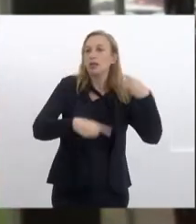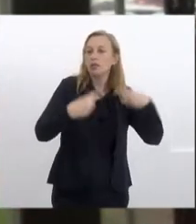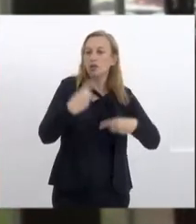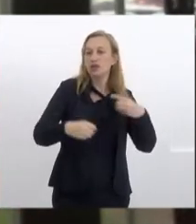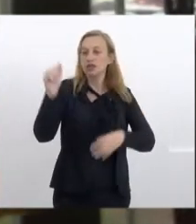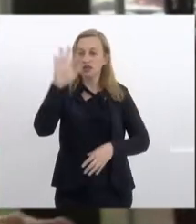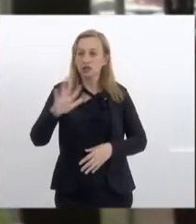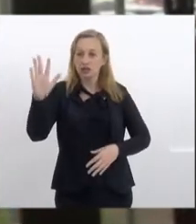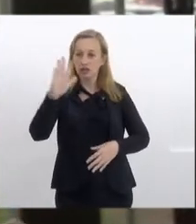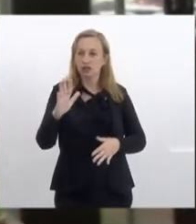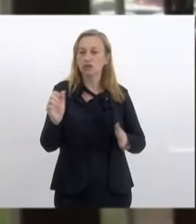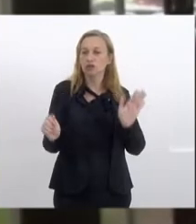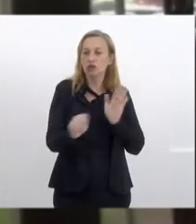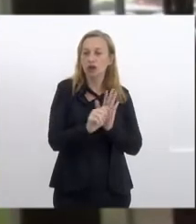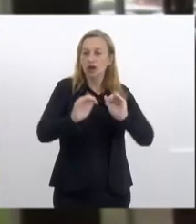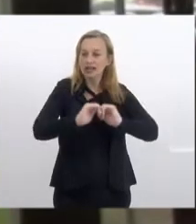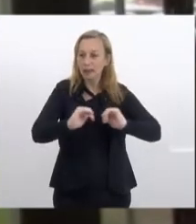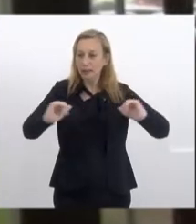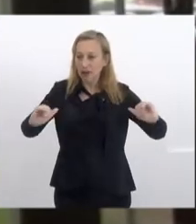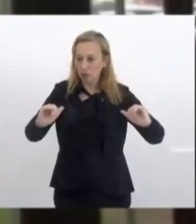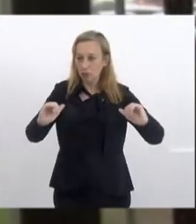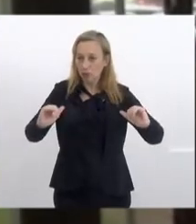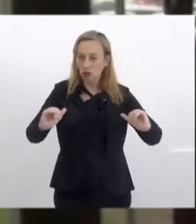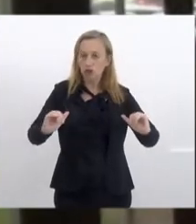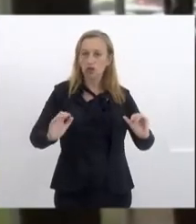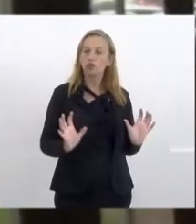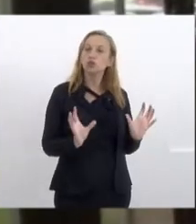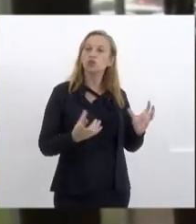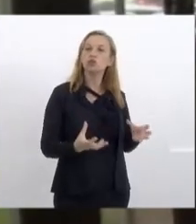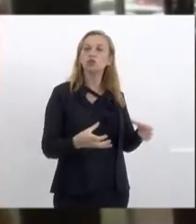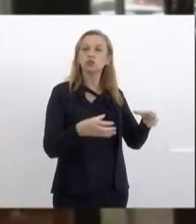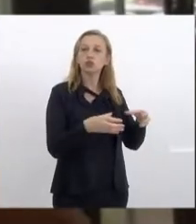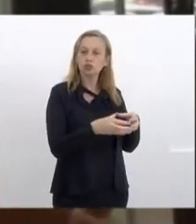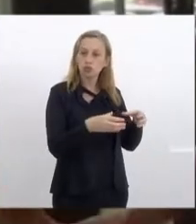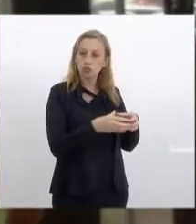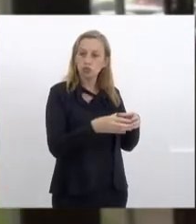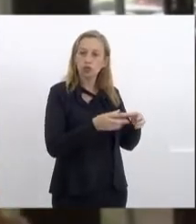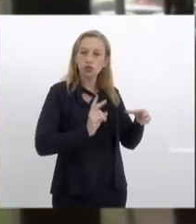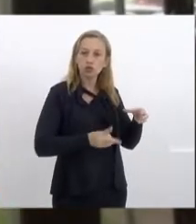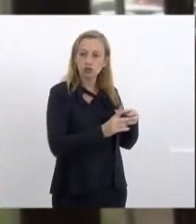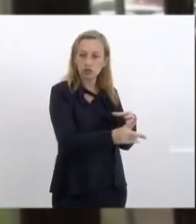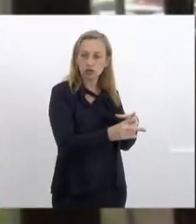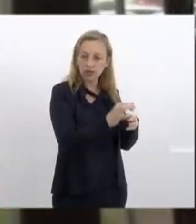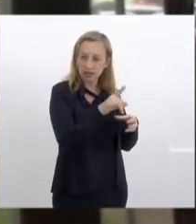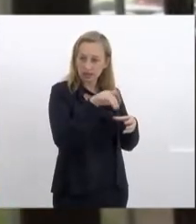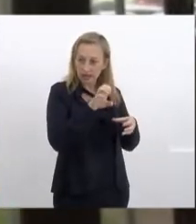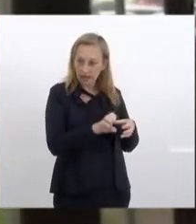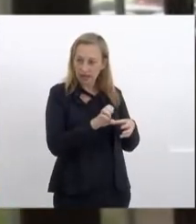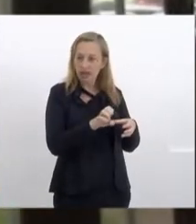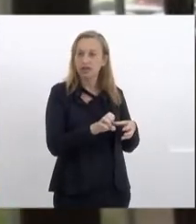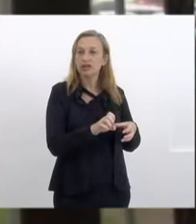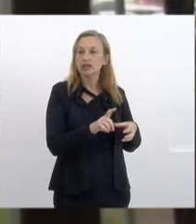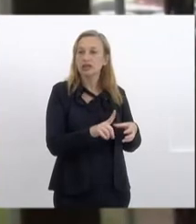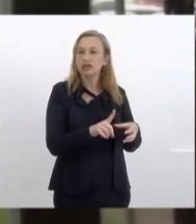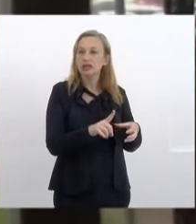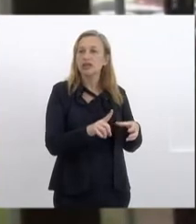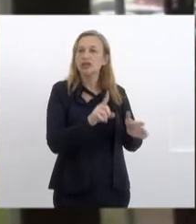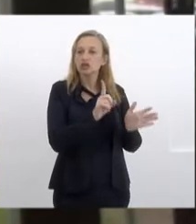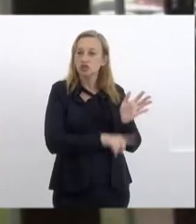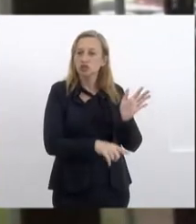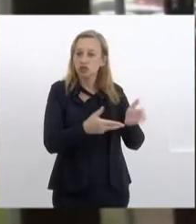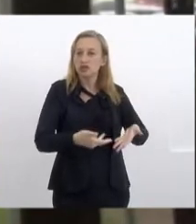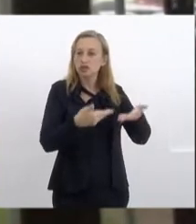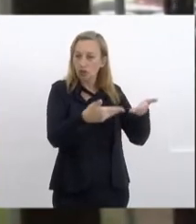se desmembrou. Né? Uma parte continuou na SENAD, que é a parte de redução da